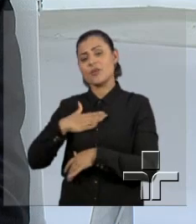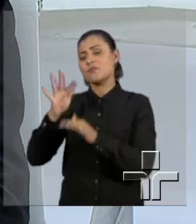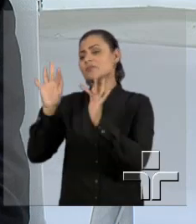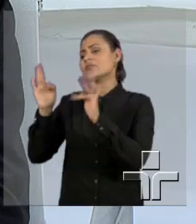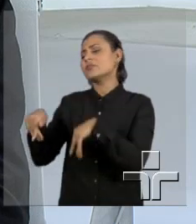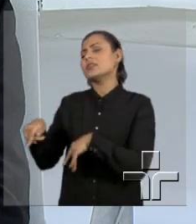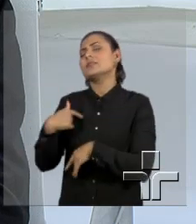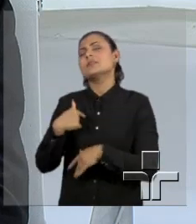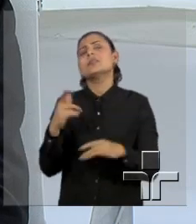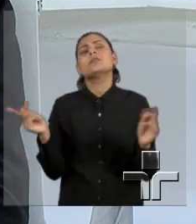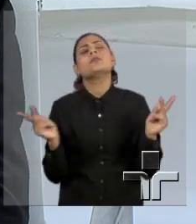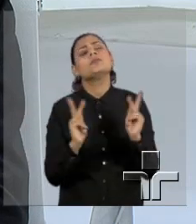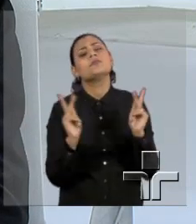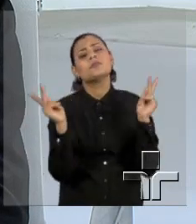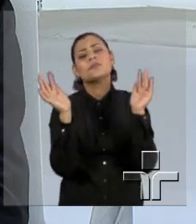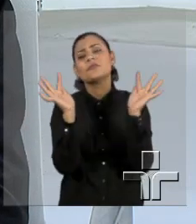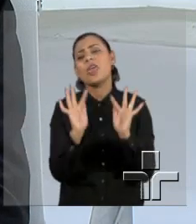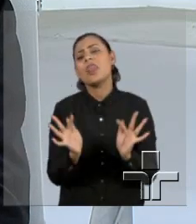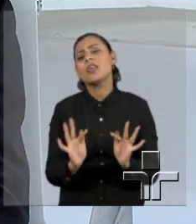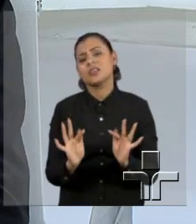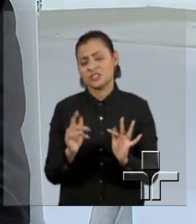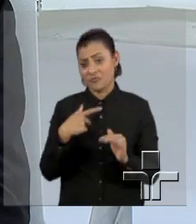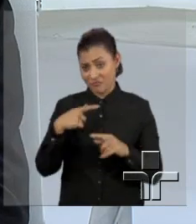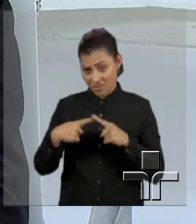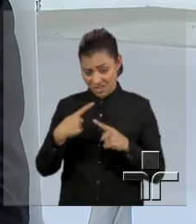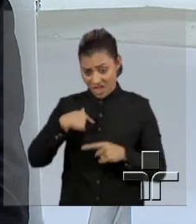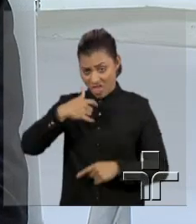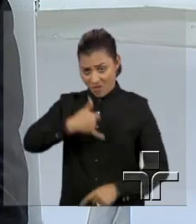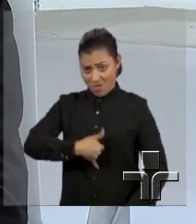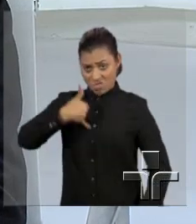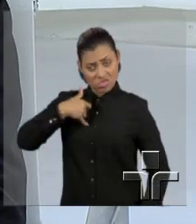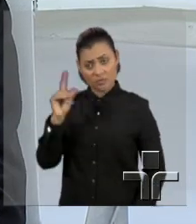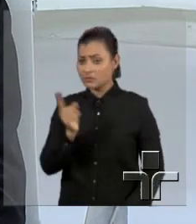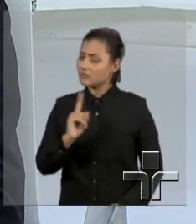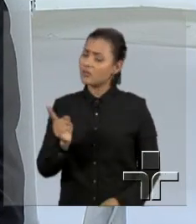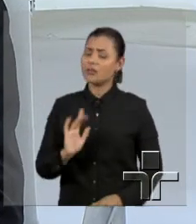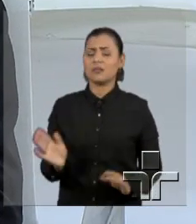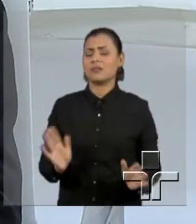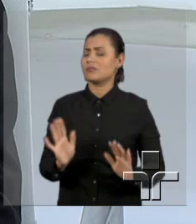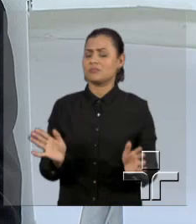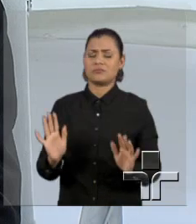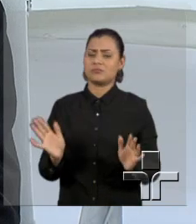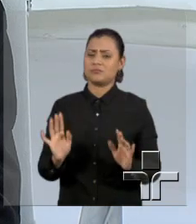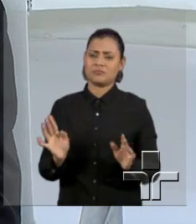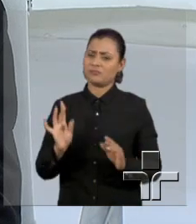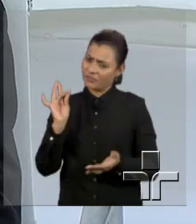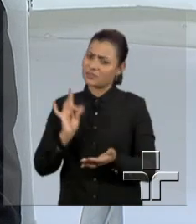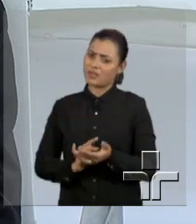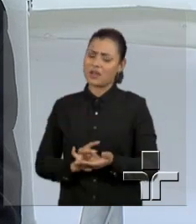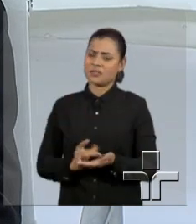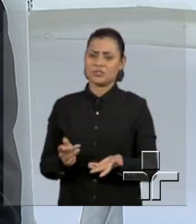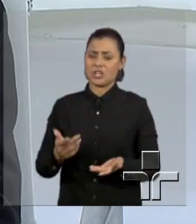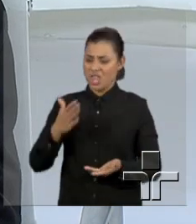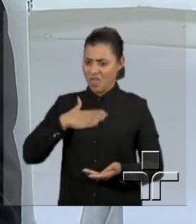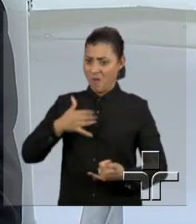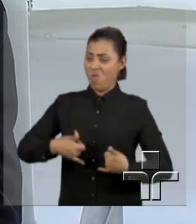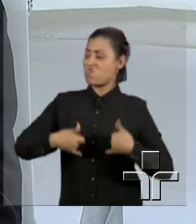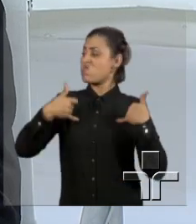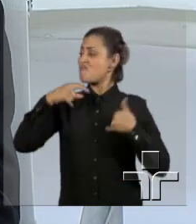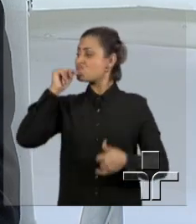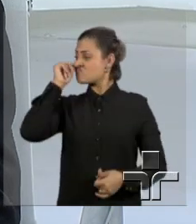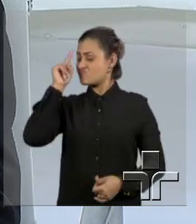pode acreditar, não foi vaidoso não foi envaidecido. Tenho minhas vaidades, mas eu não chego àquele ponto